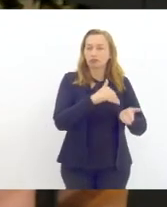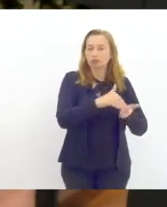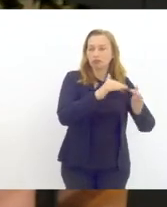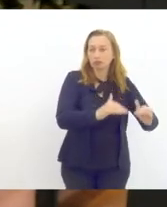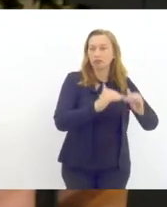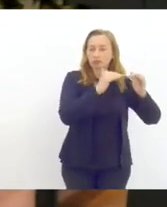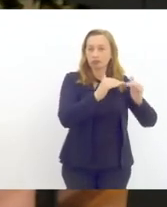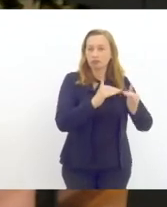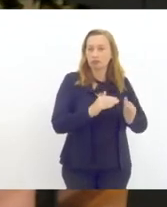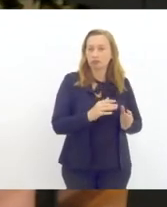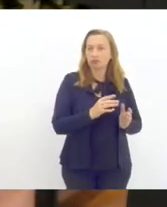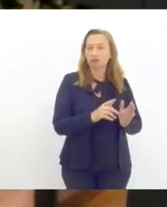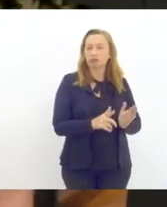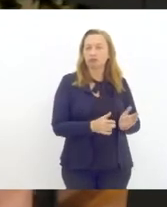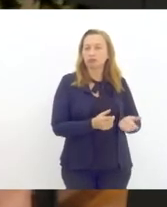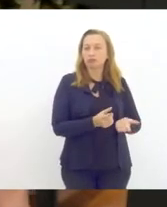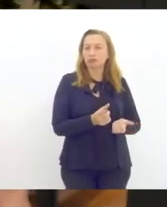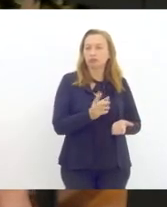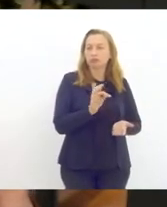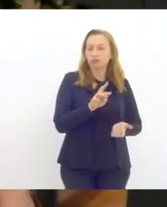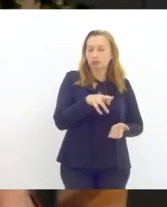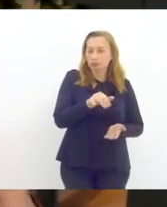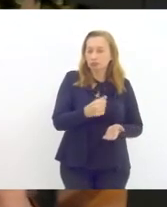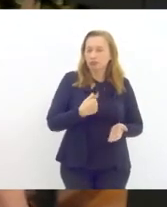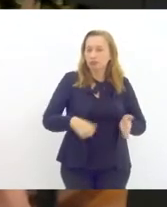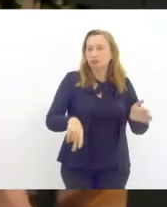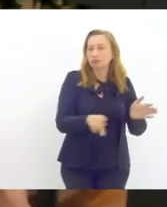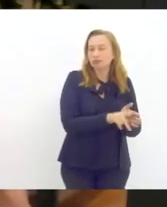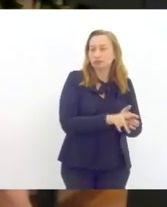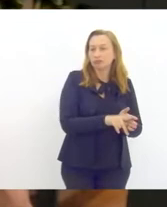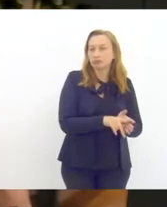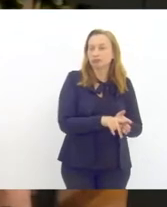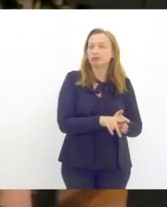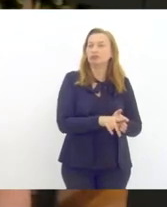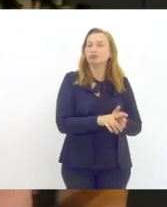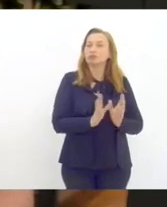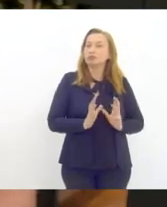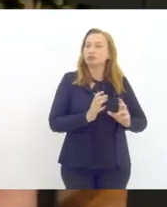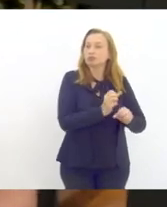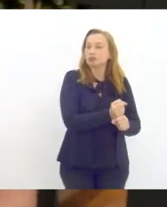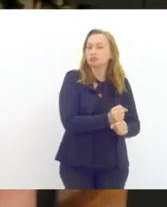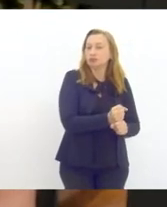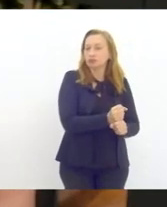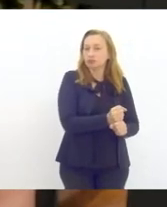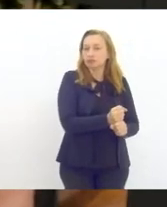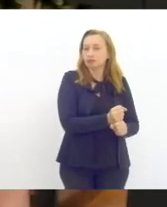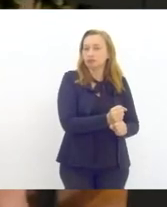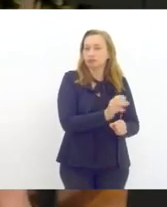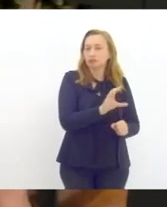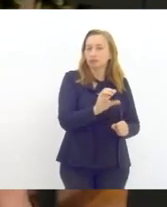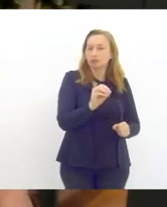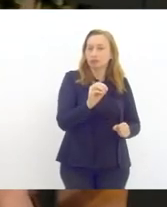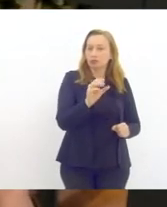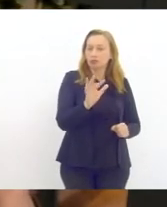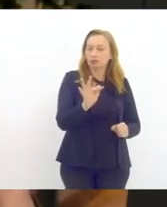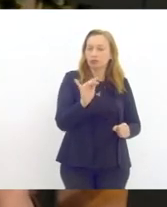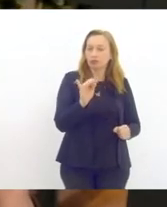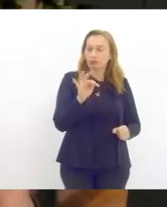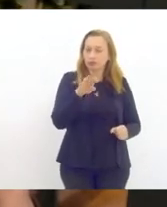de Receita, da qual faço parte, faz o cálculo dos coeficientes, digamos assim, né?